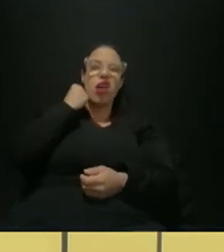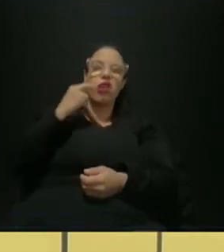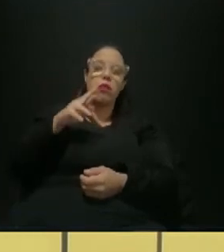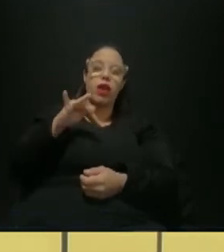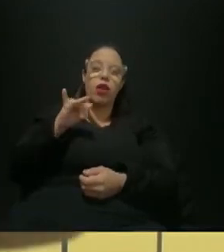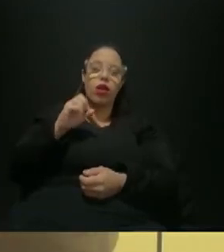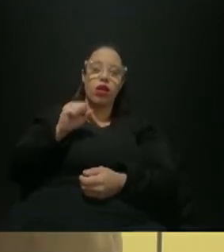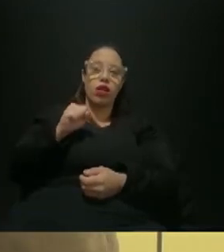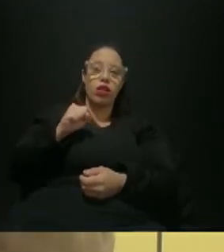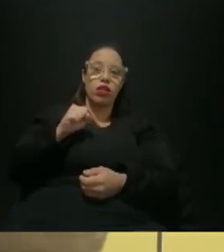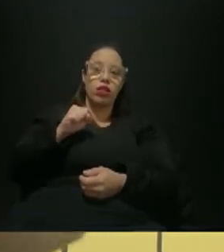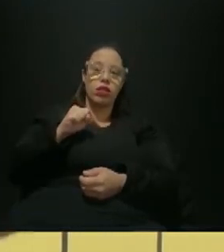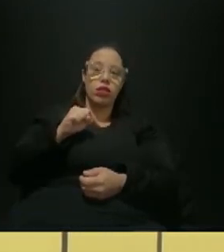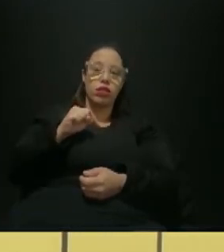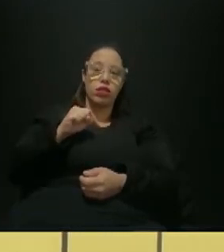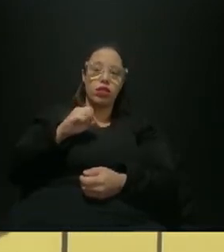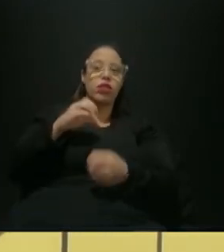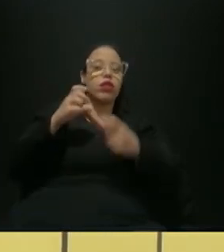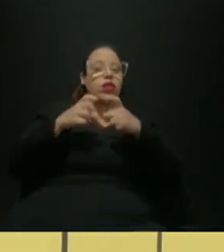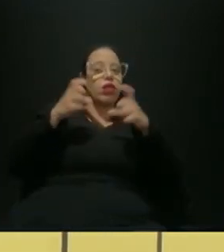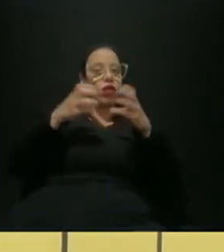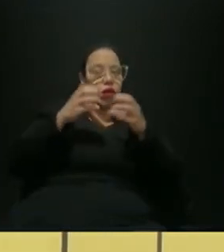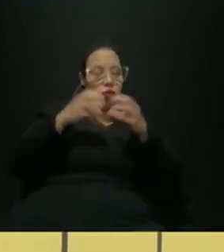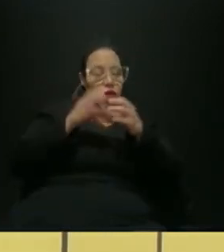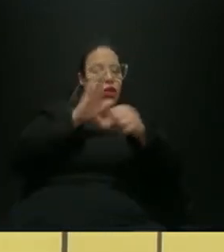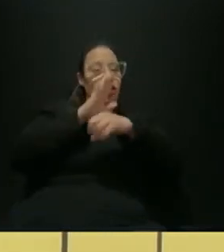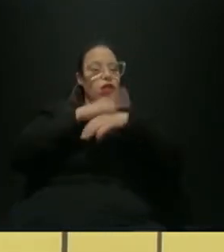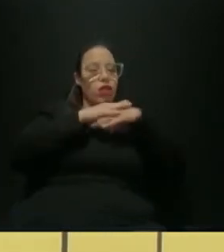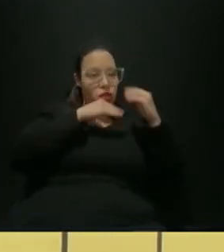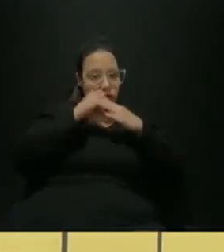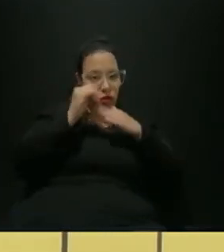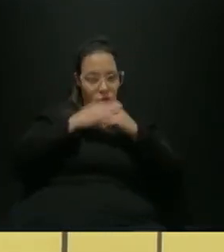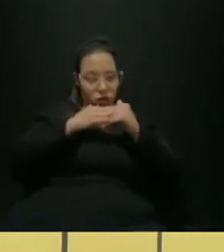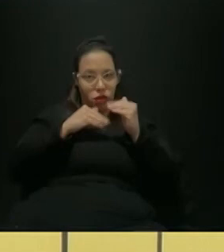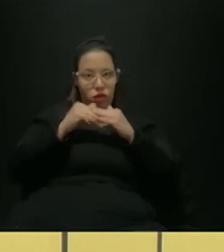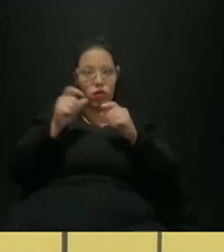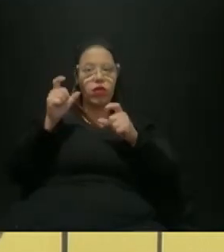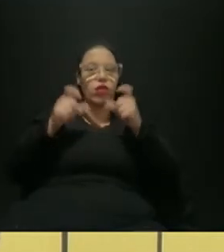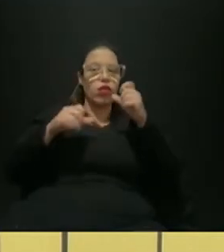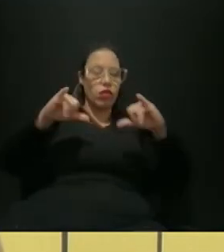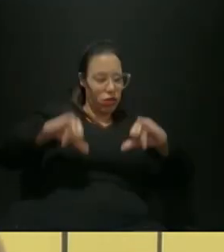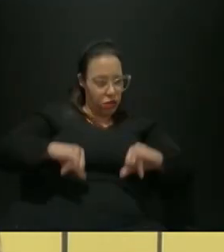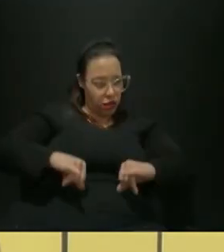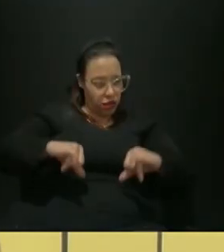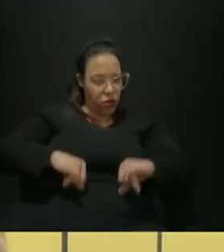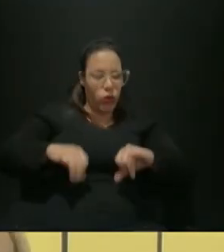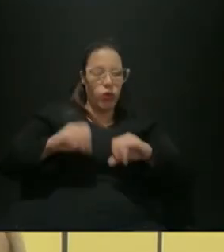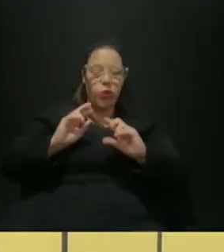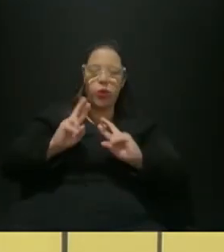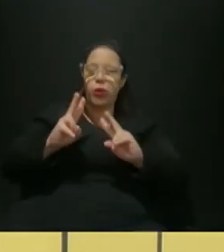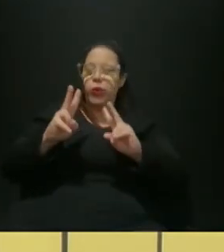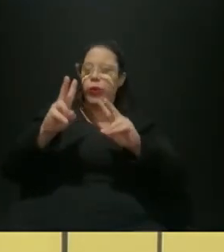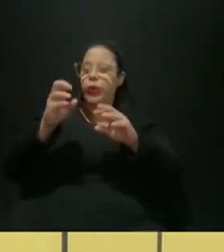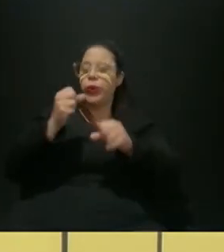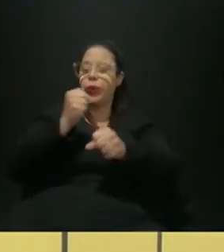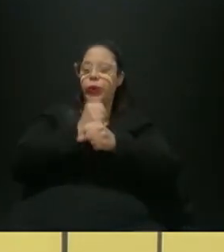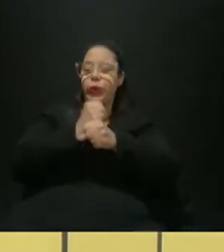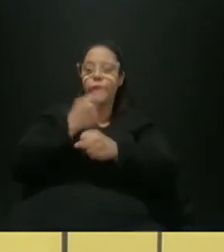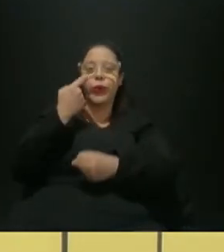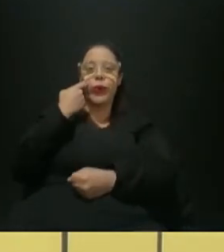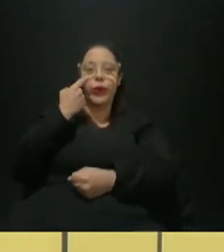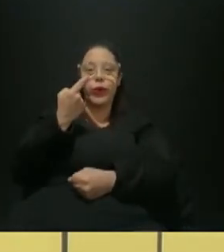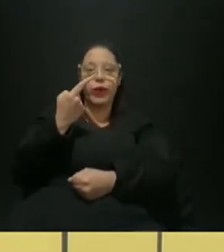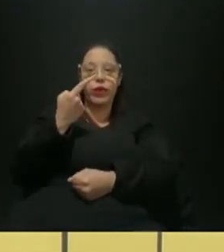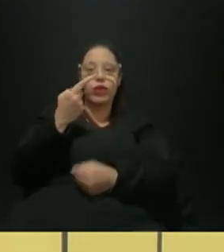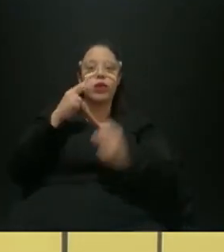você tem que ter equipes para tratar essas pessoas desse sofrimento que às vezes dura anos, tem muito a ver com essa percepção